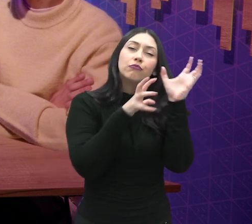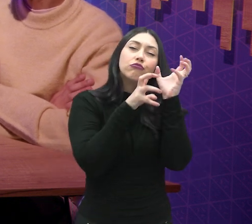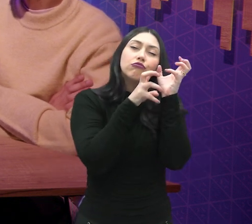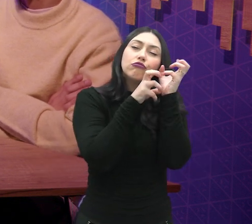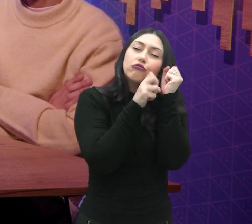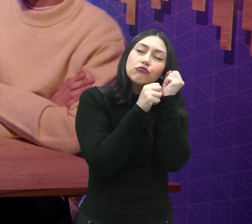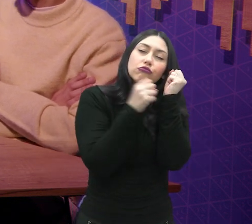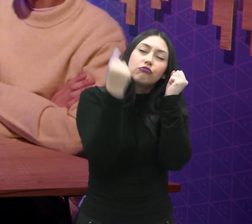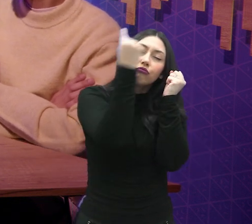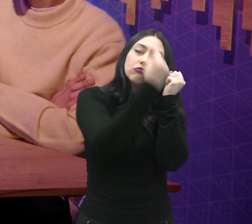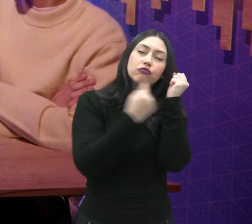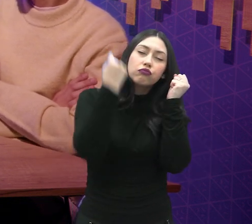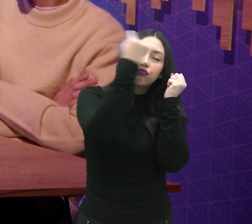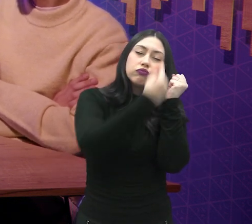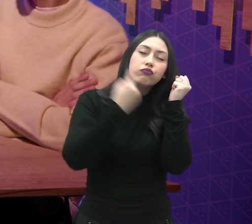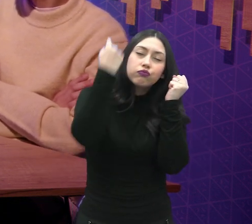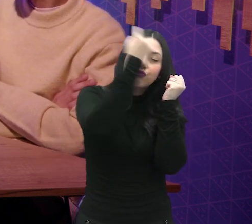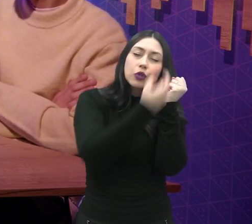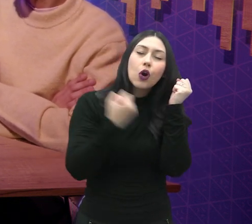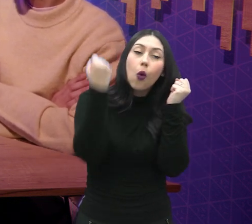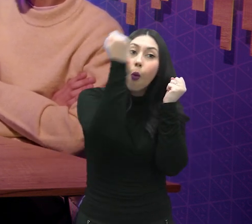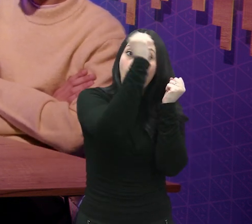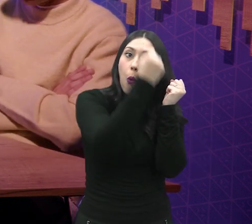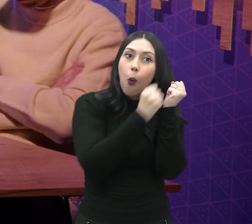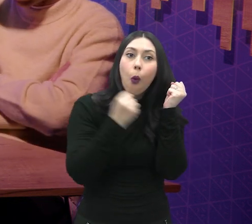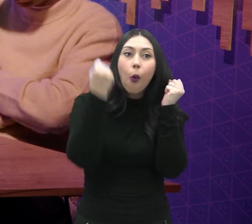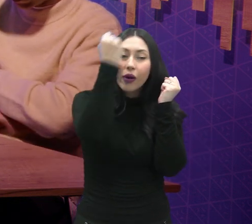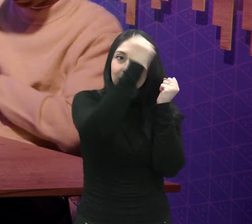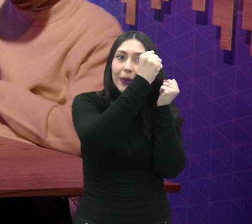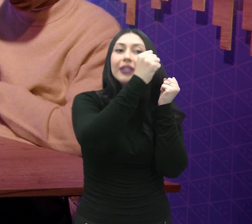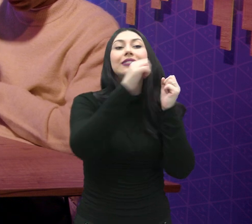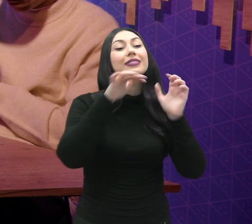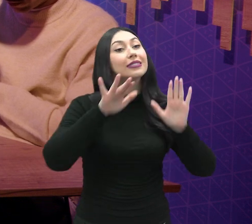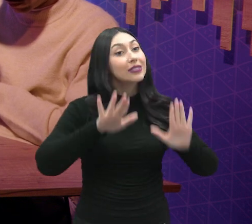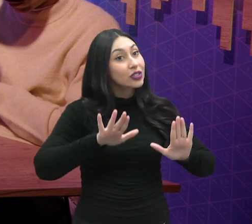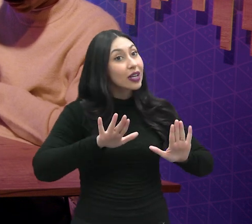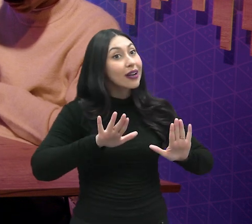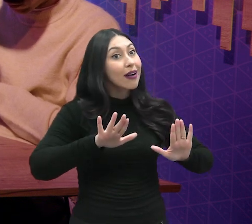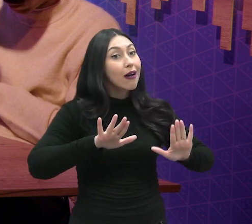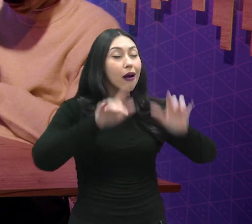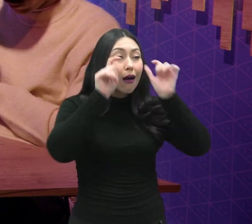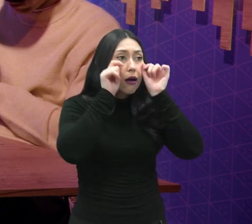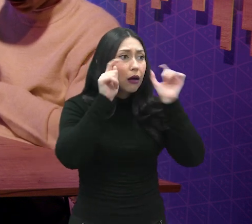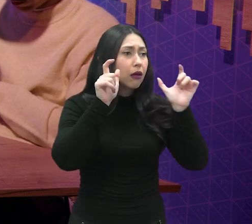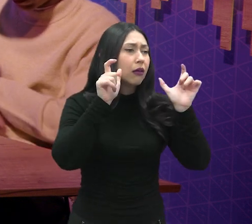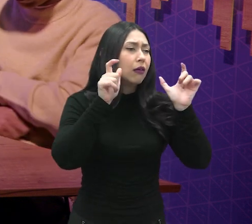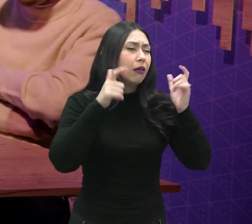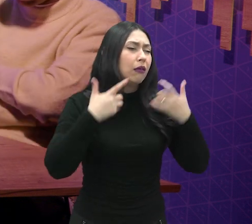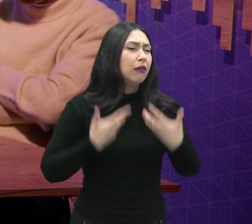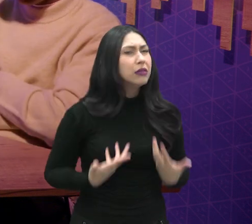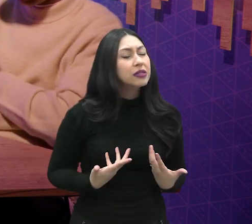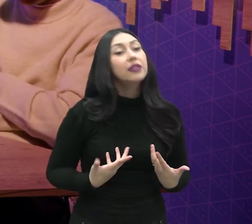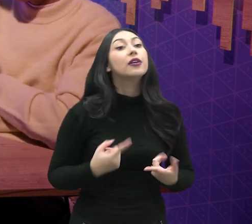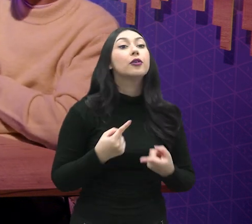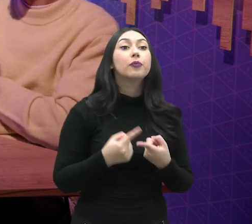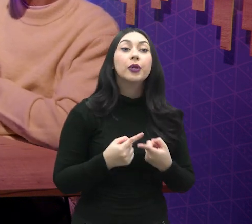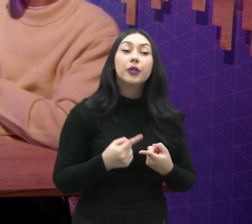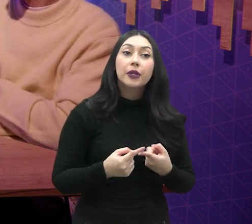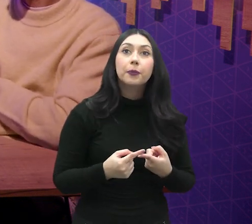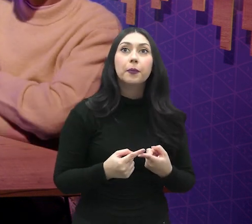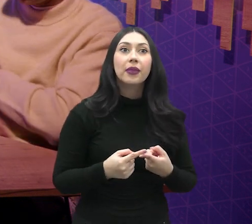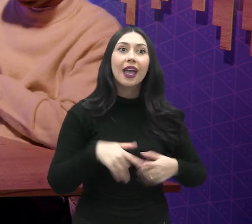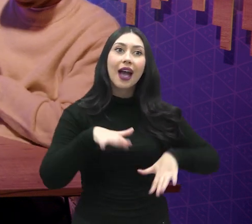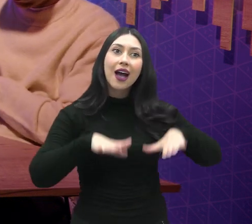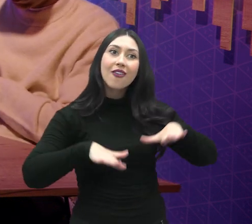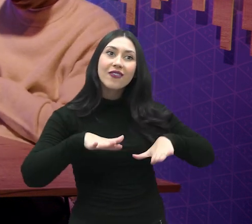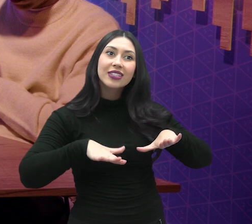Você dorme ali, né, as 8 horas que você precisa, você dorme o suficiente e ainda assim você acorda cansado. E isso é porque nem